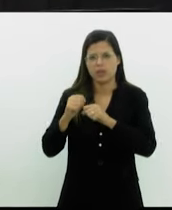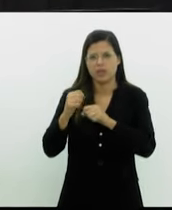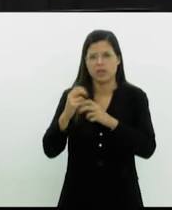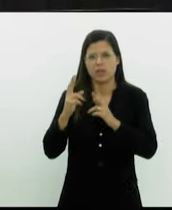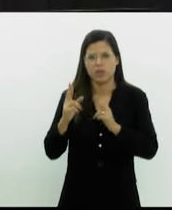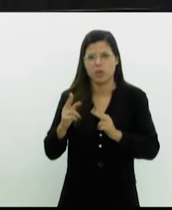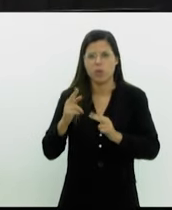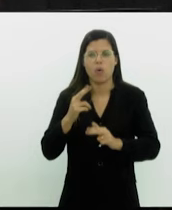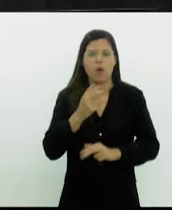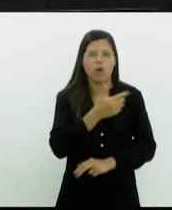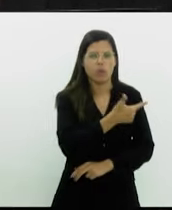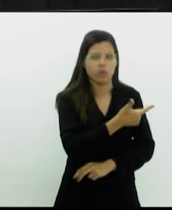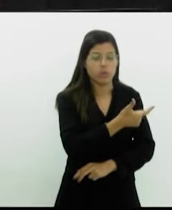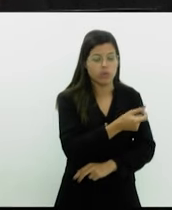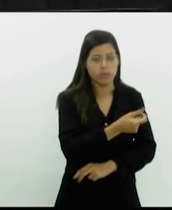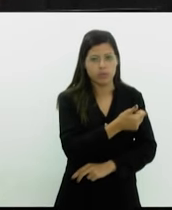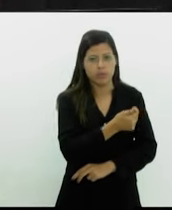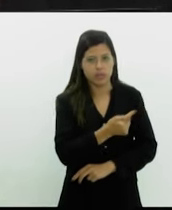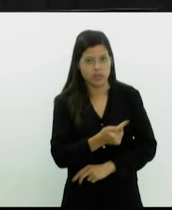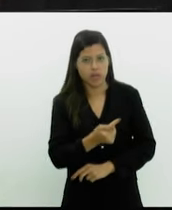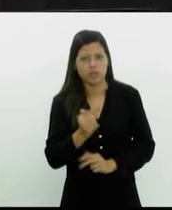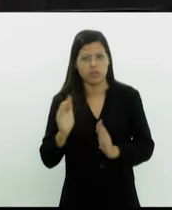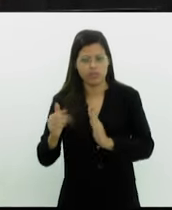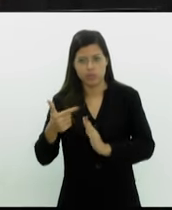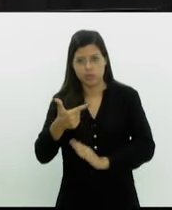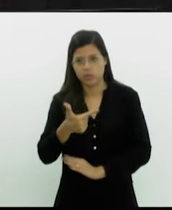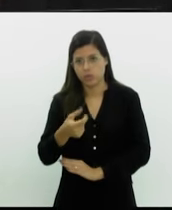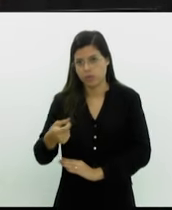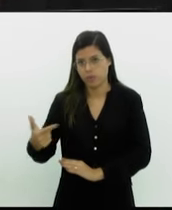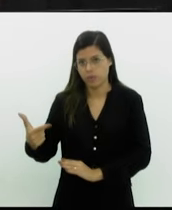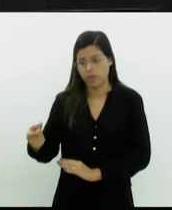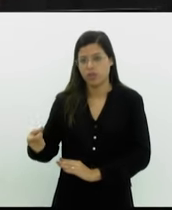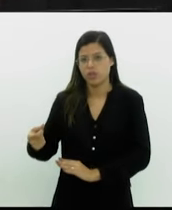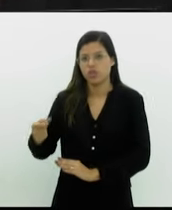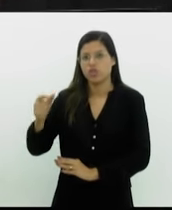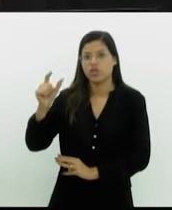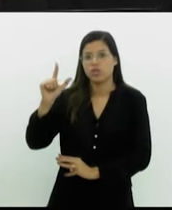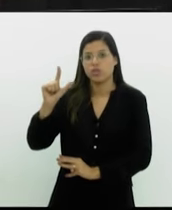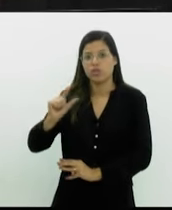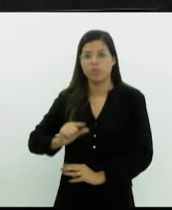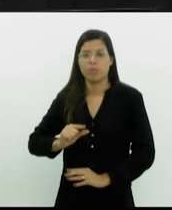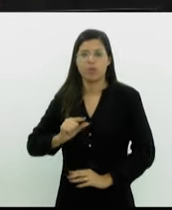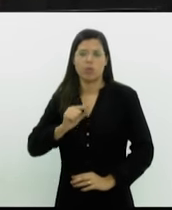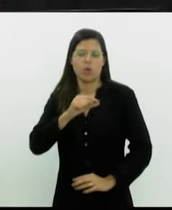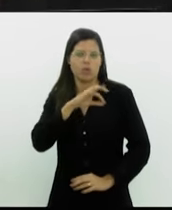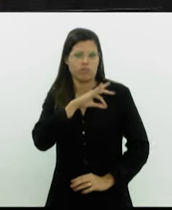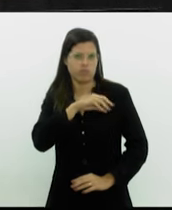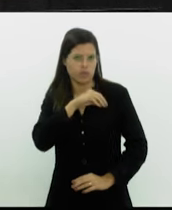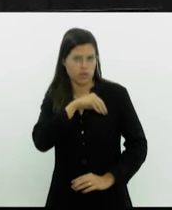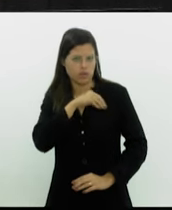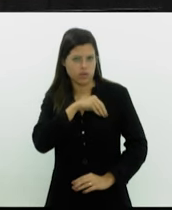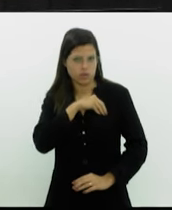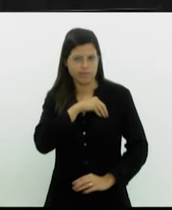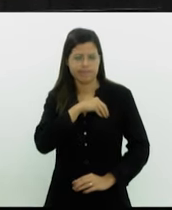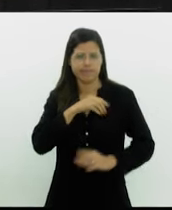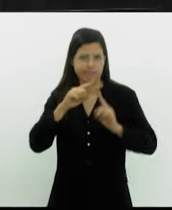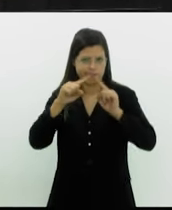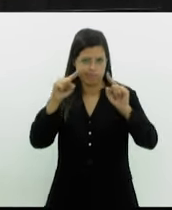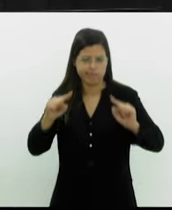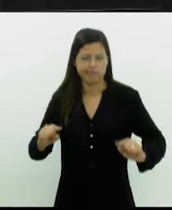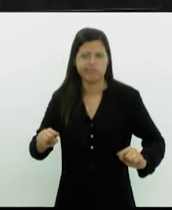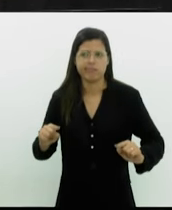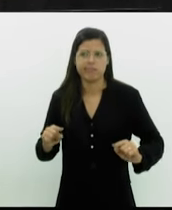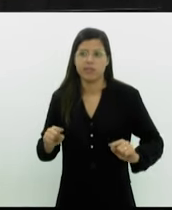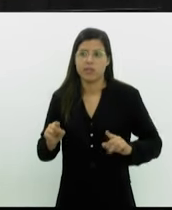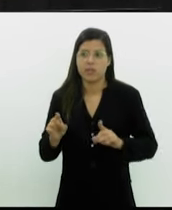20, na política de achatamento salarial, como o salário do servidor público também